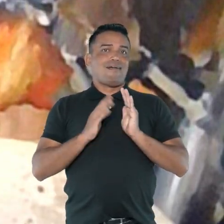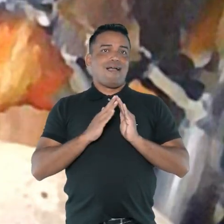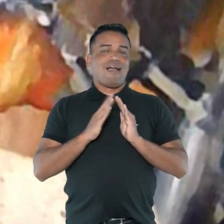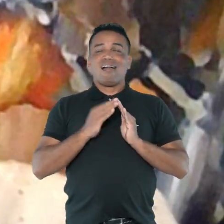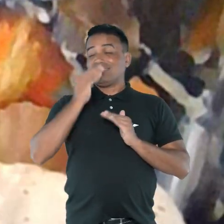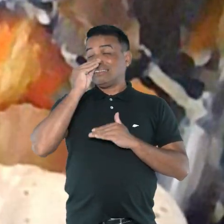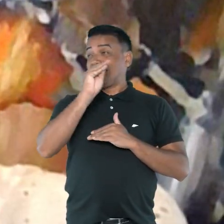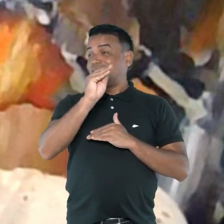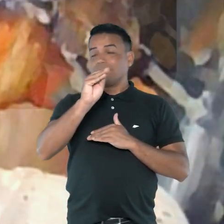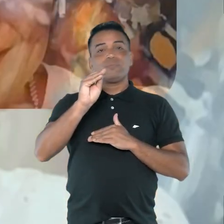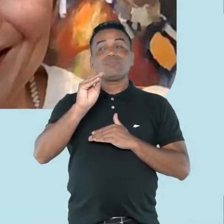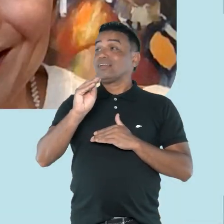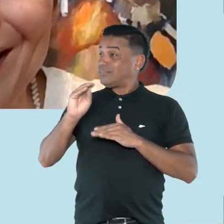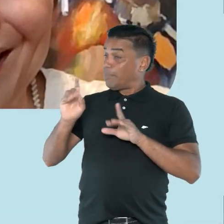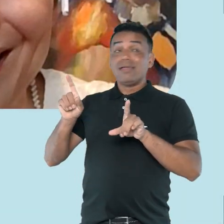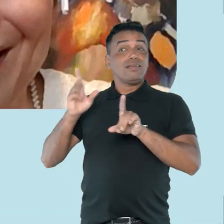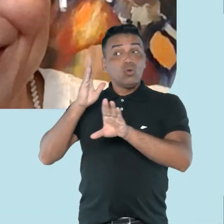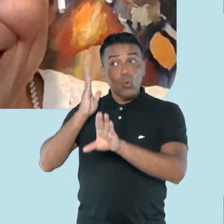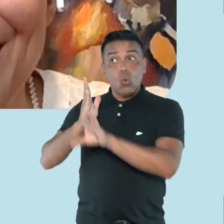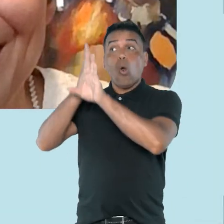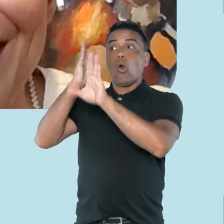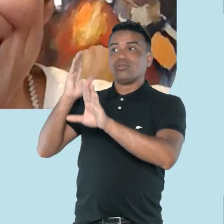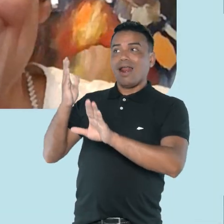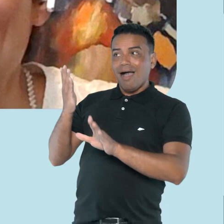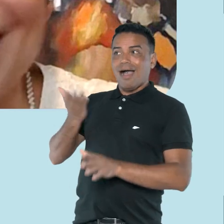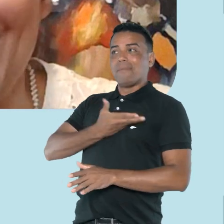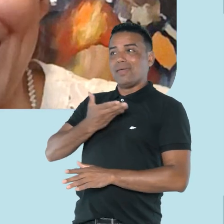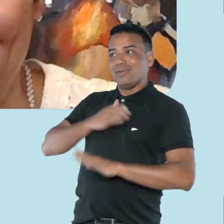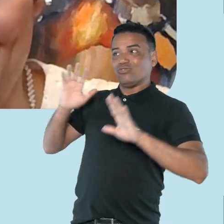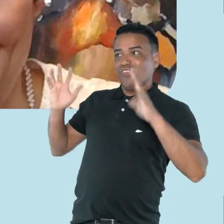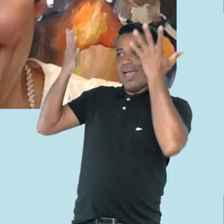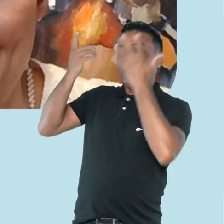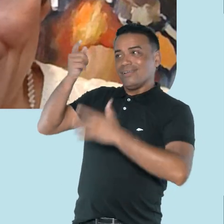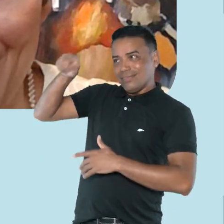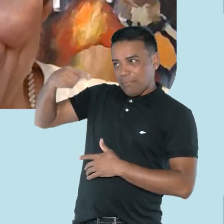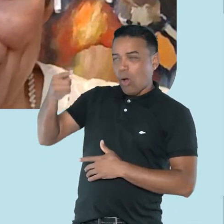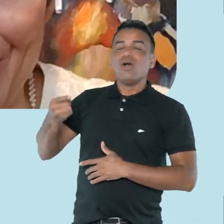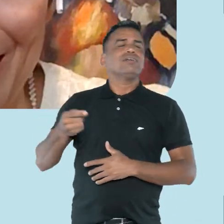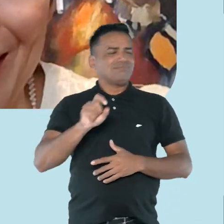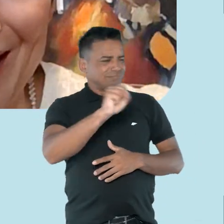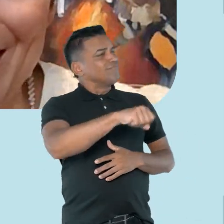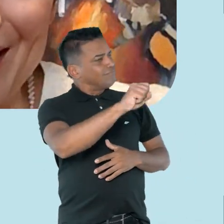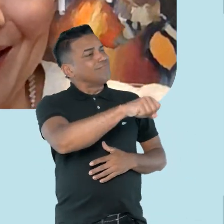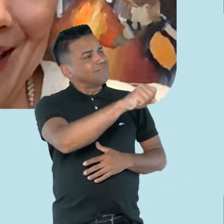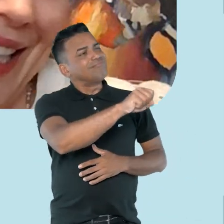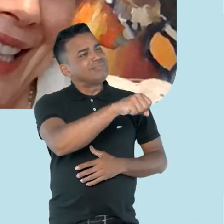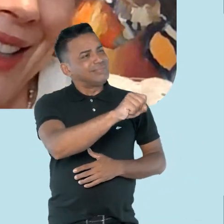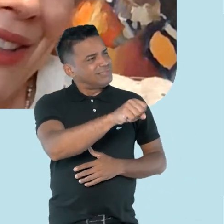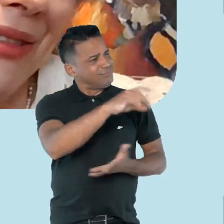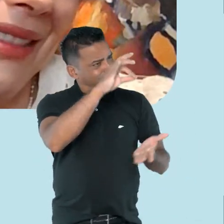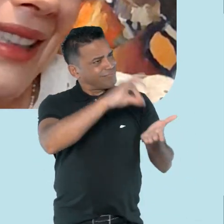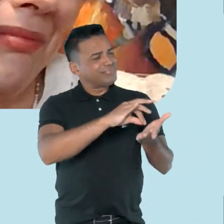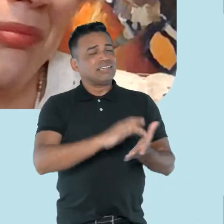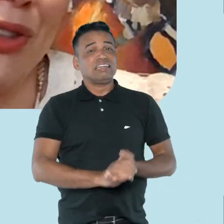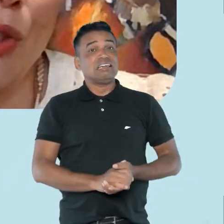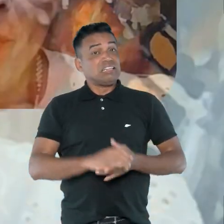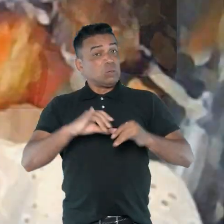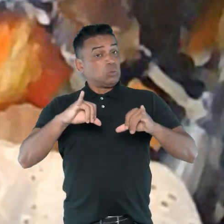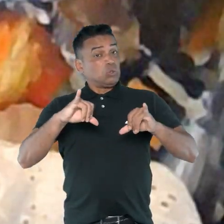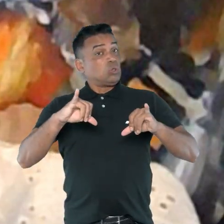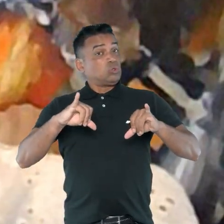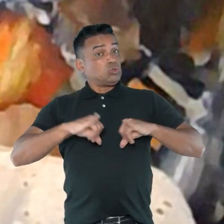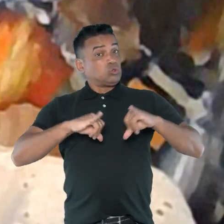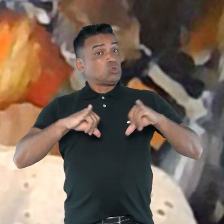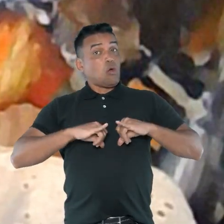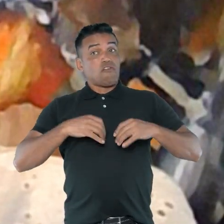sabe? Celebrar com os E, amigos depois, né? exato, exatamente. E assim, e ainda não